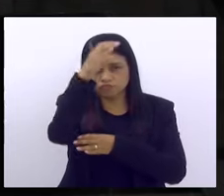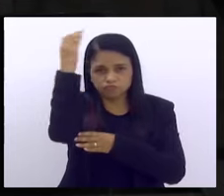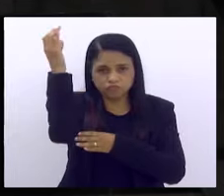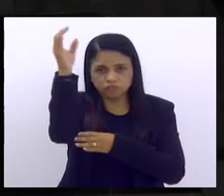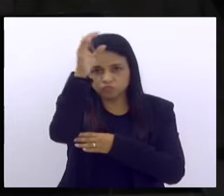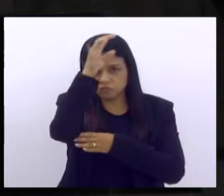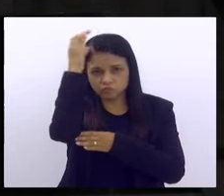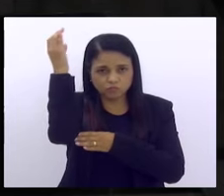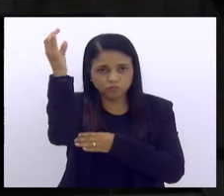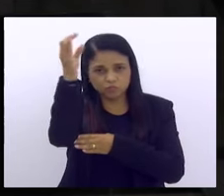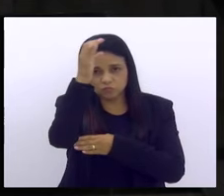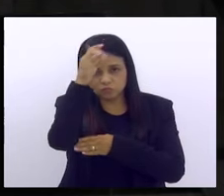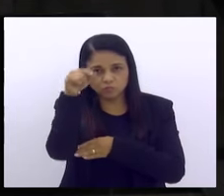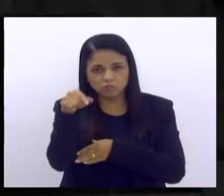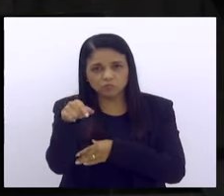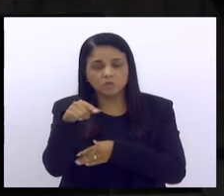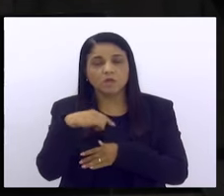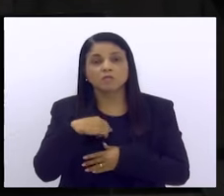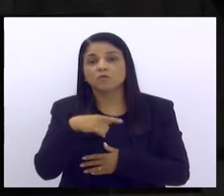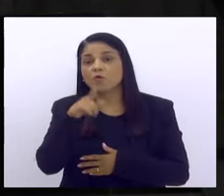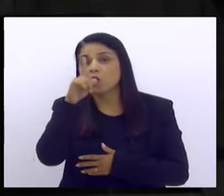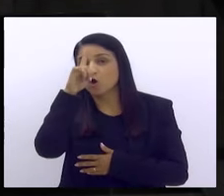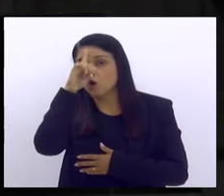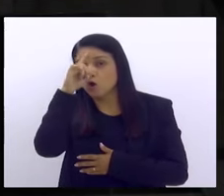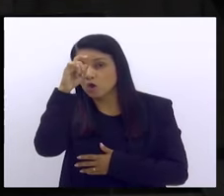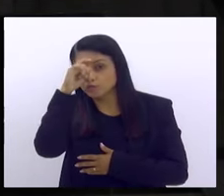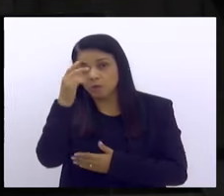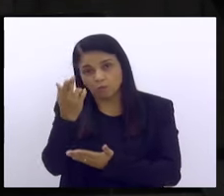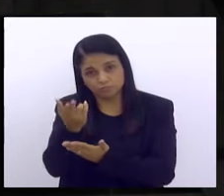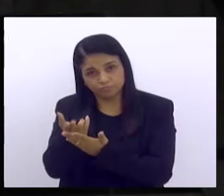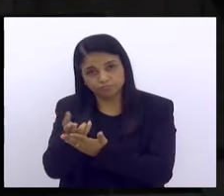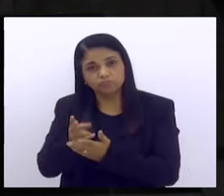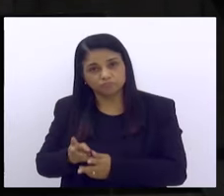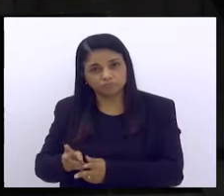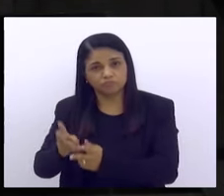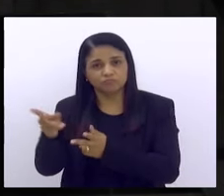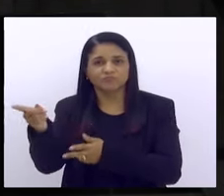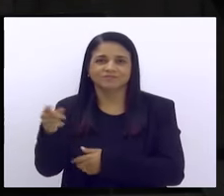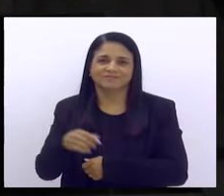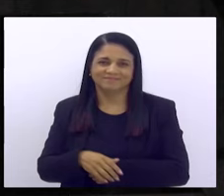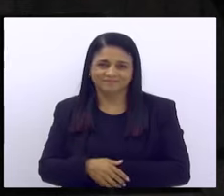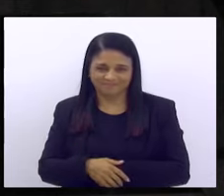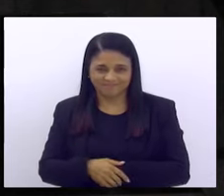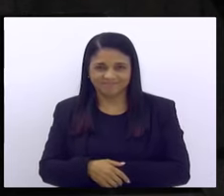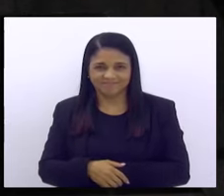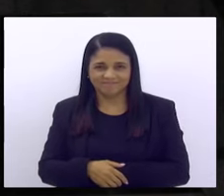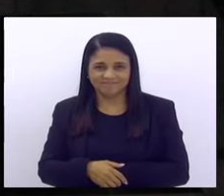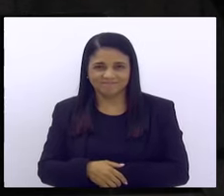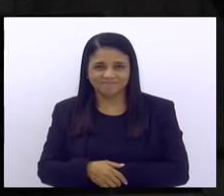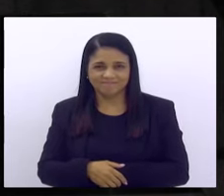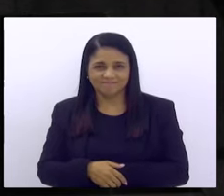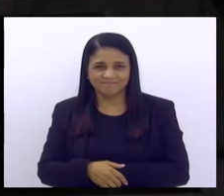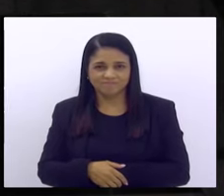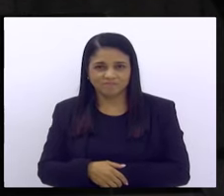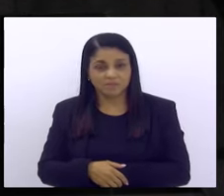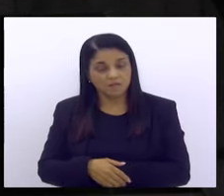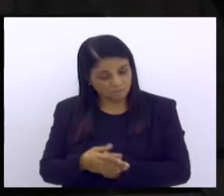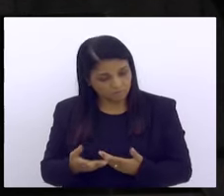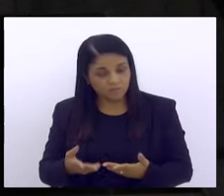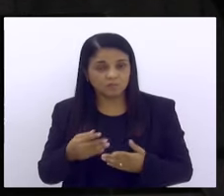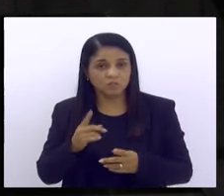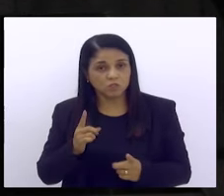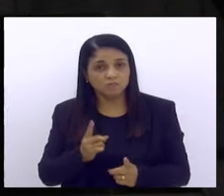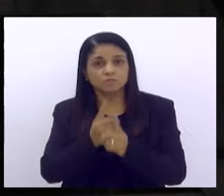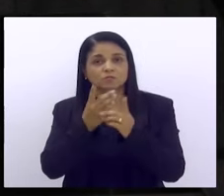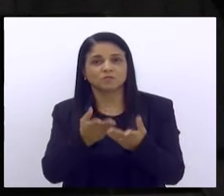senhora estava hospitalizada, ou melhor, está hospitalizada. Foi isso que nos deparamos.